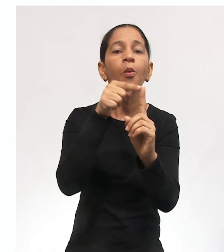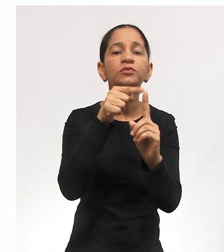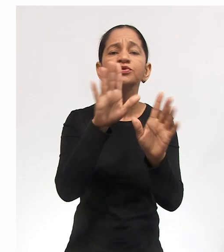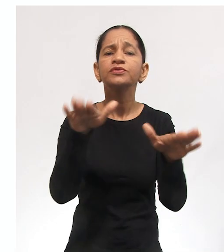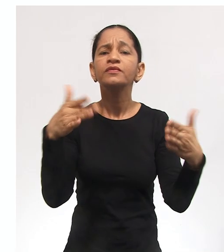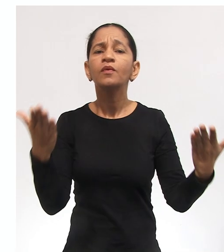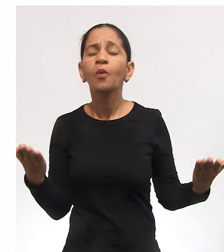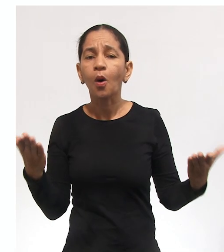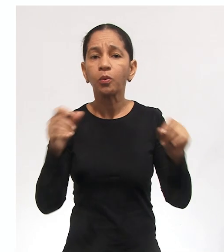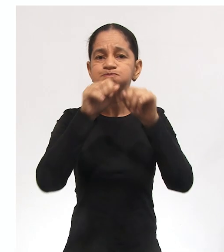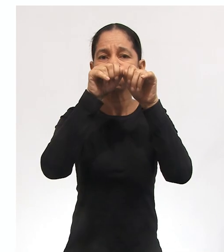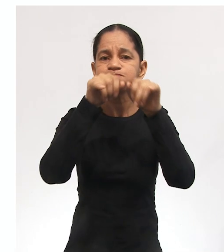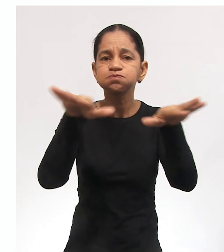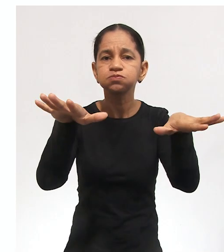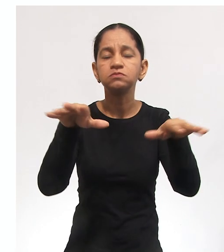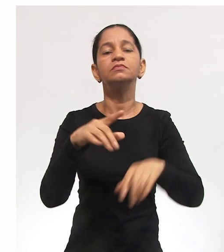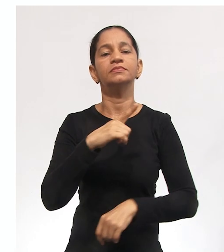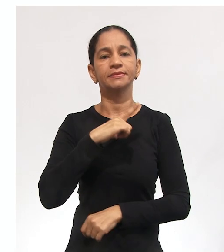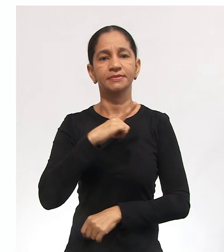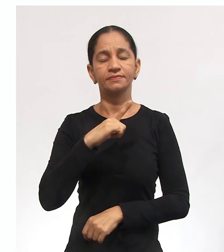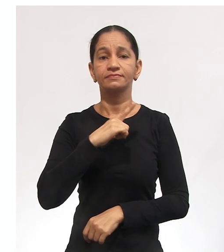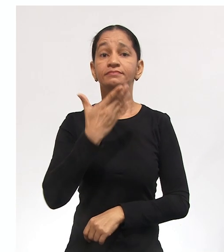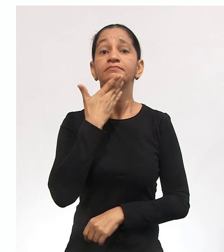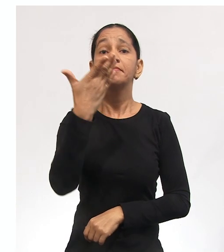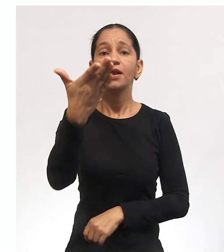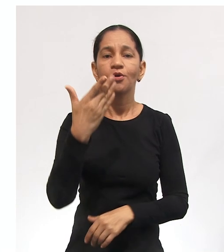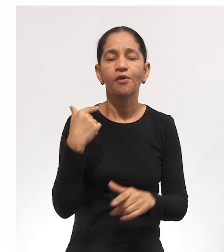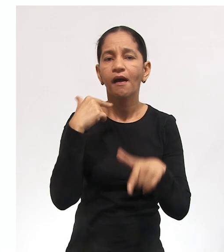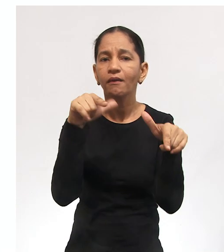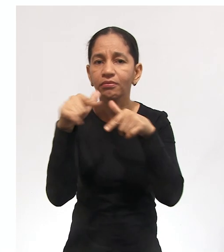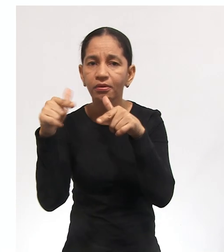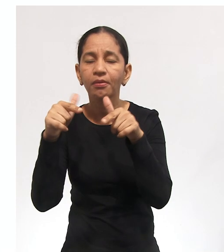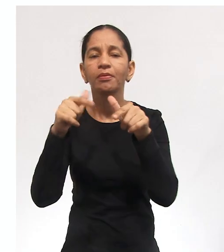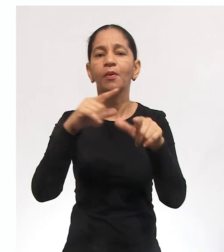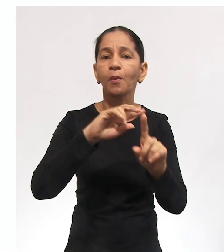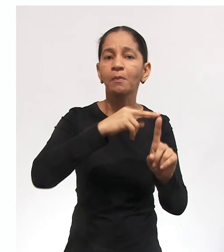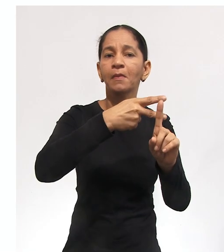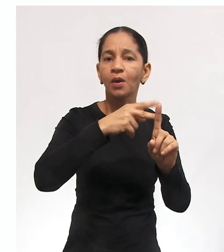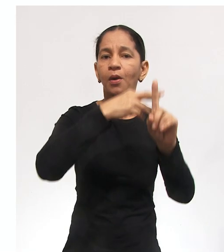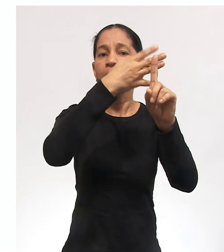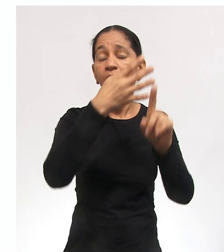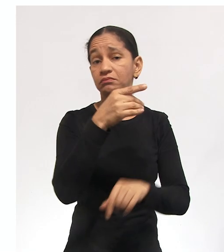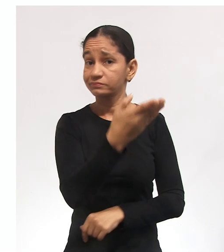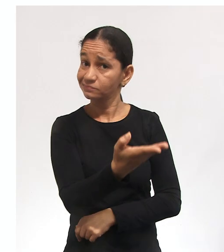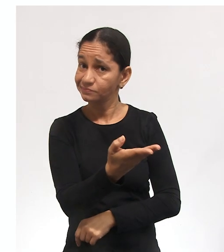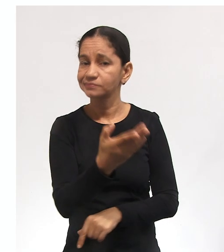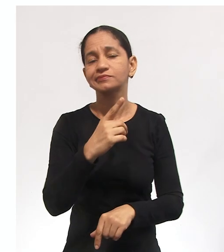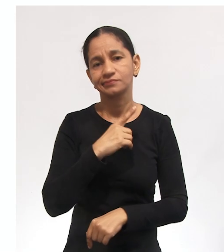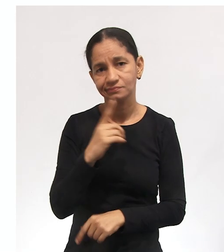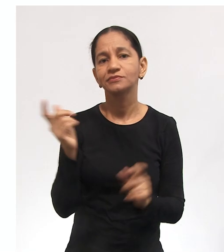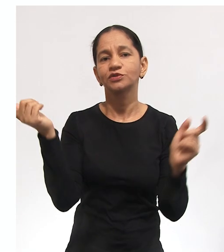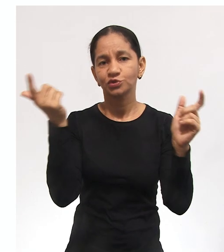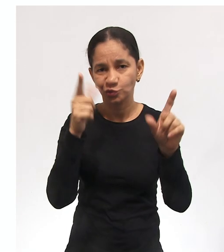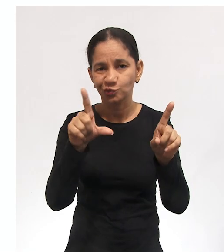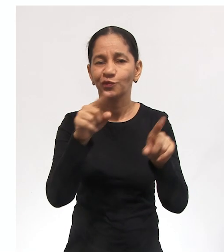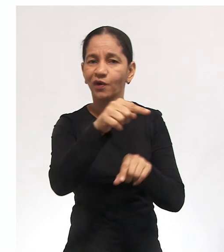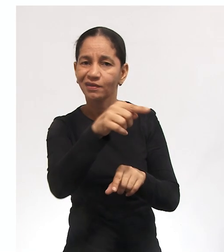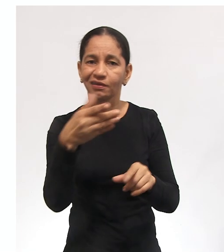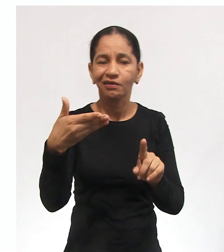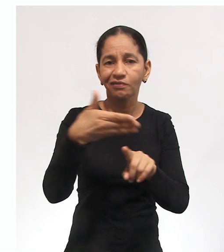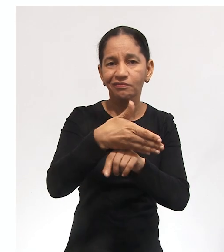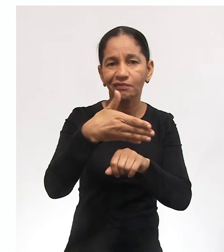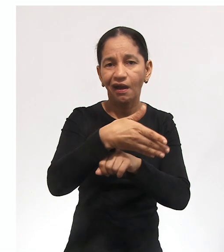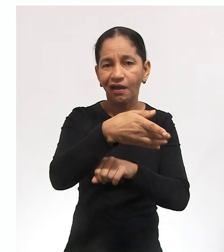objetivo de ampliar a satisfação do crédito trabalhista. Então, eu vou ter um grupo econômico quando